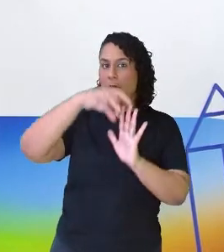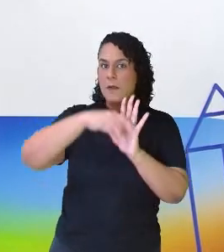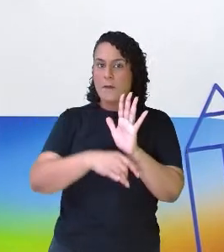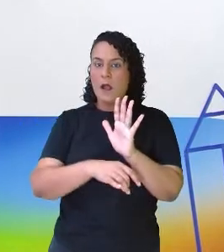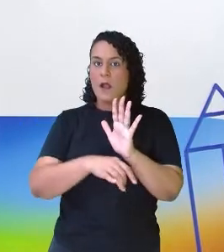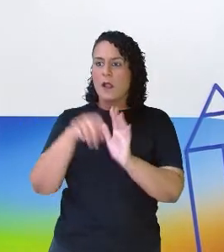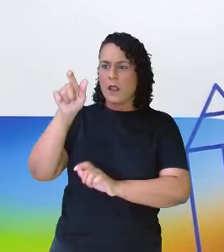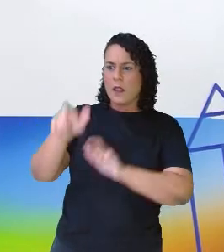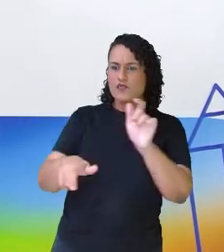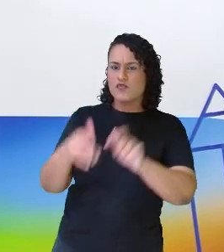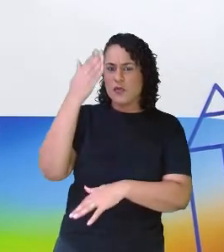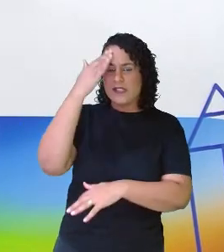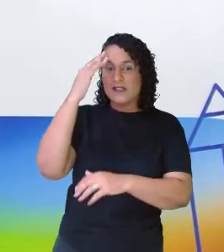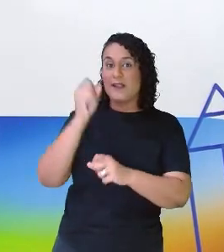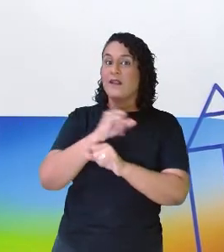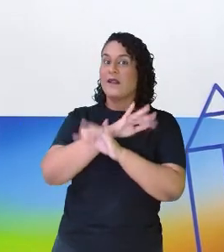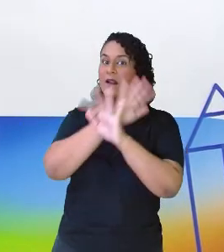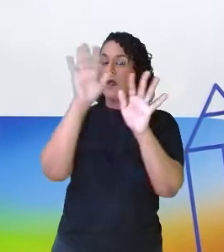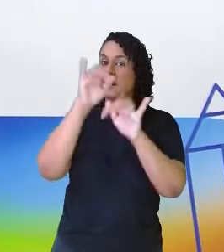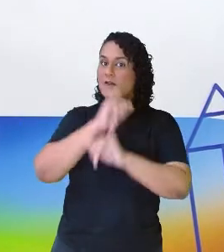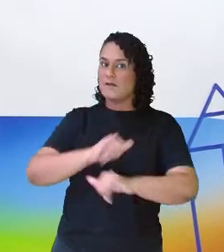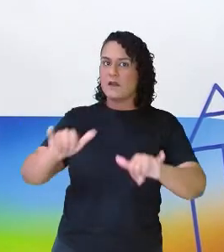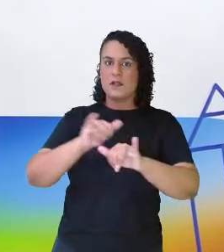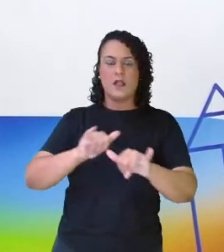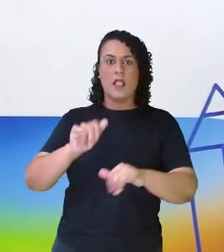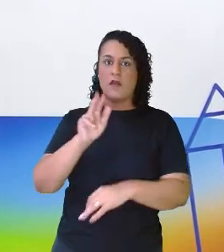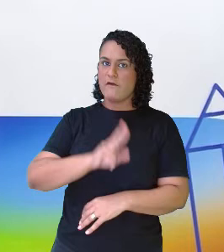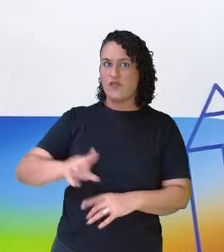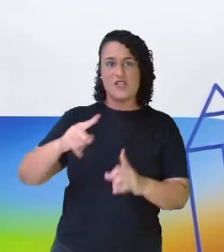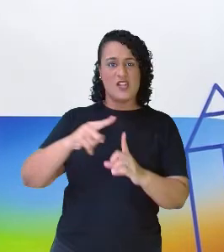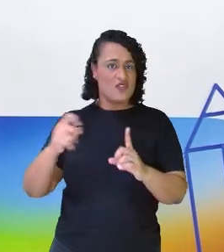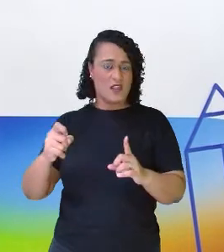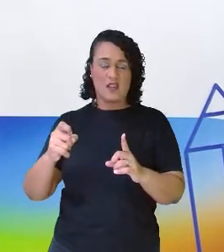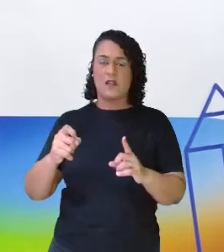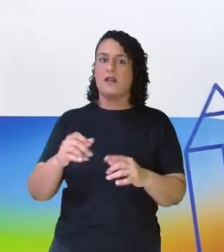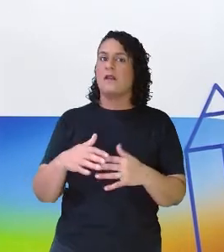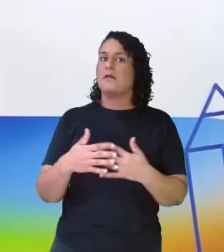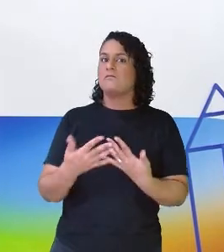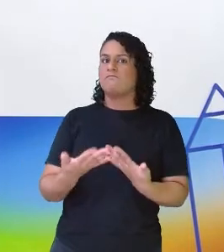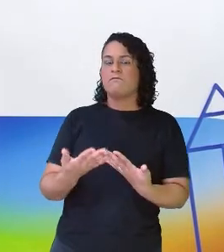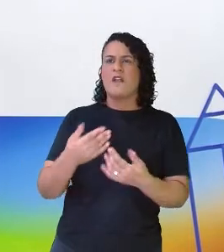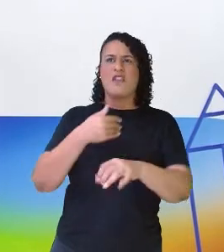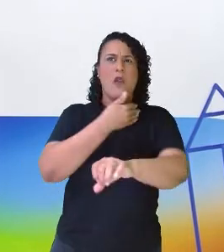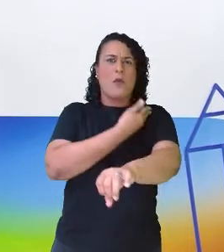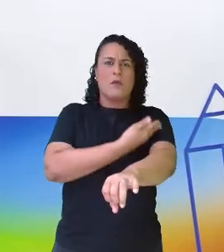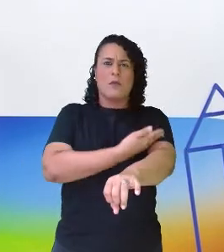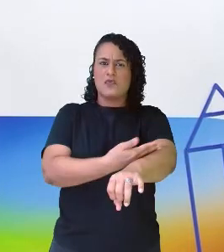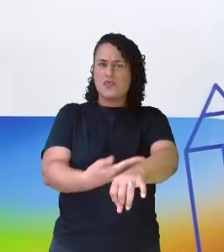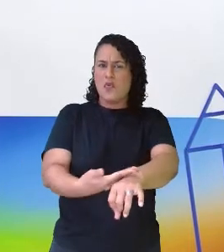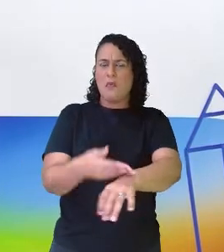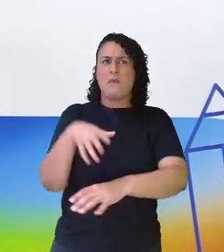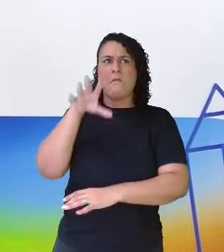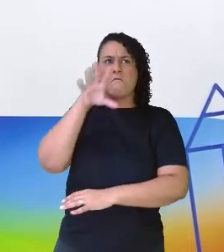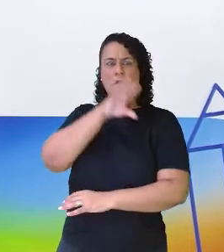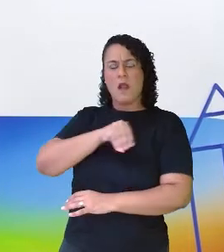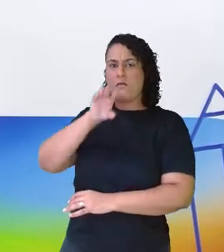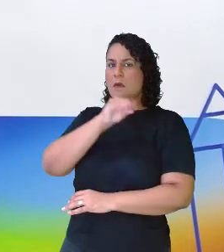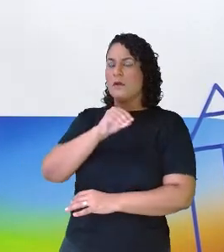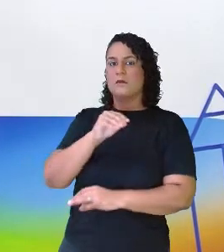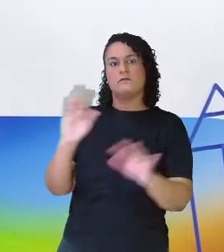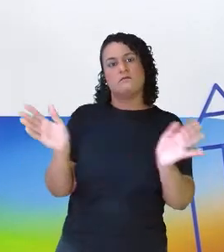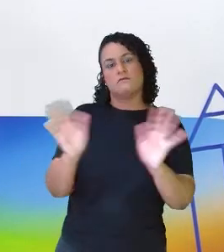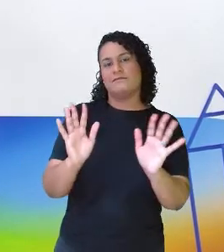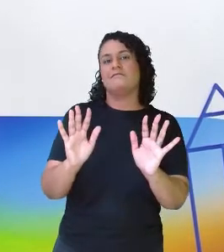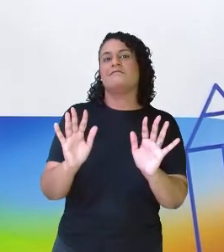entender. Nesse momento, a gente não fala com gíria, a gente não fala com maneirismo, a gente não fala da forma que a gente acha conveniente.